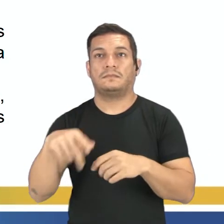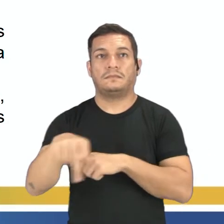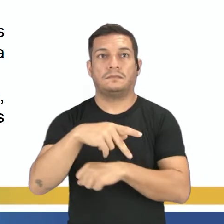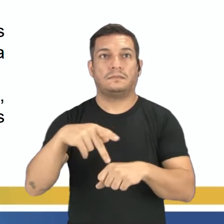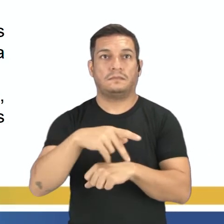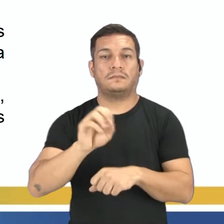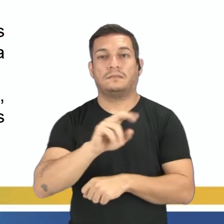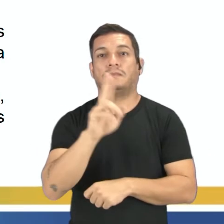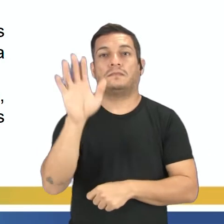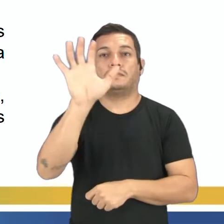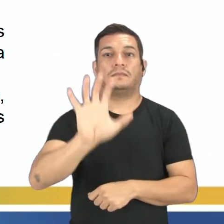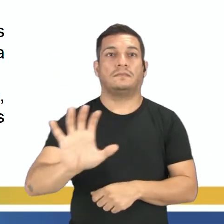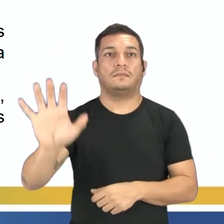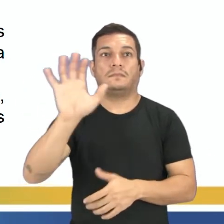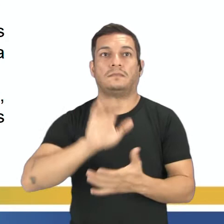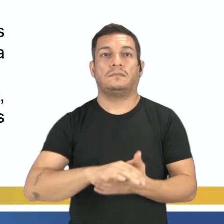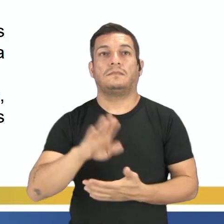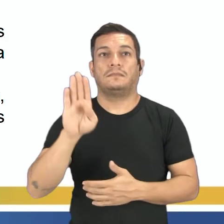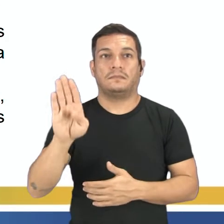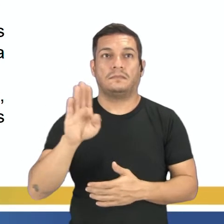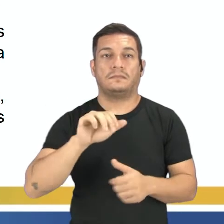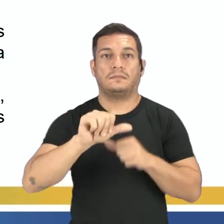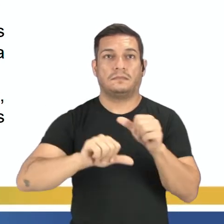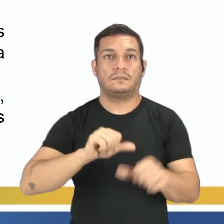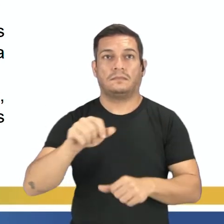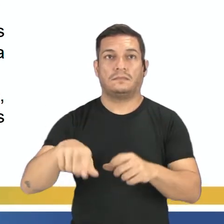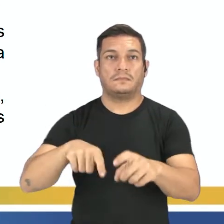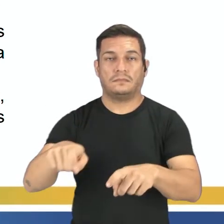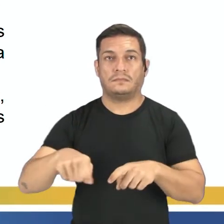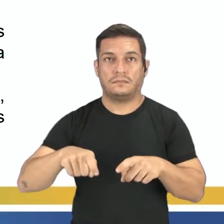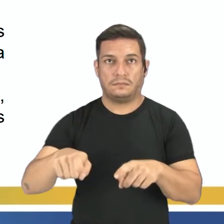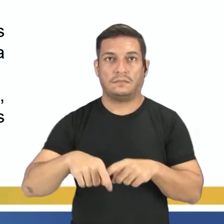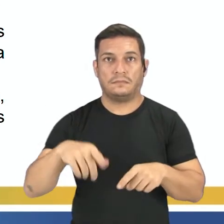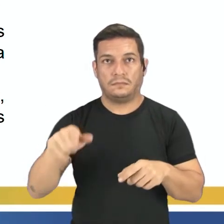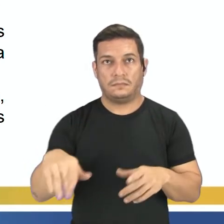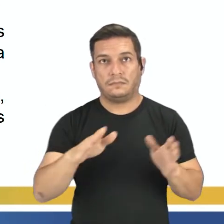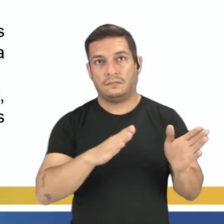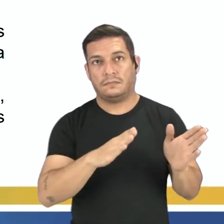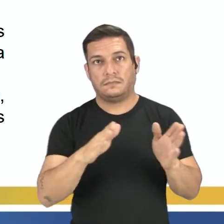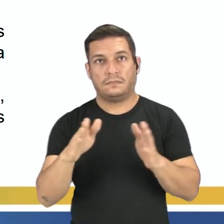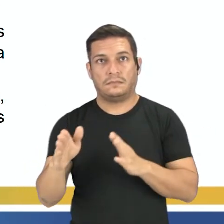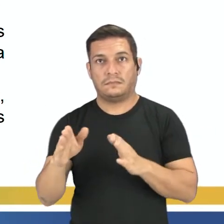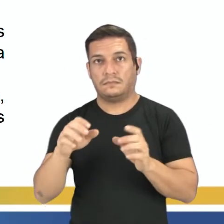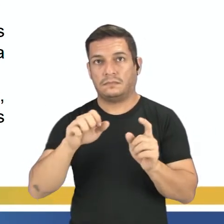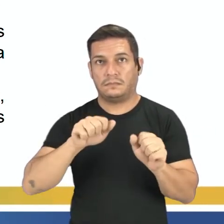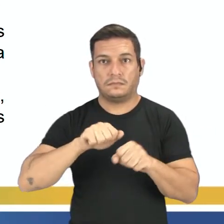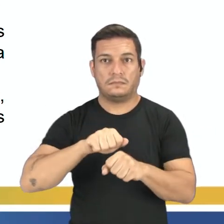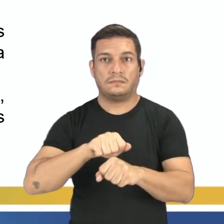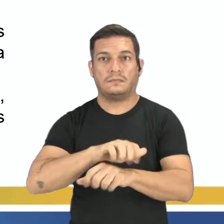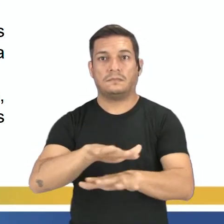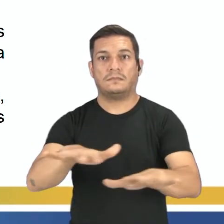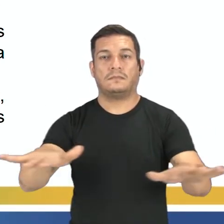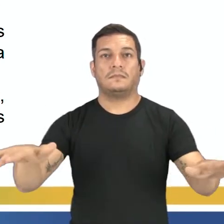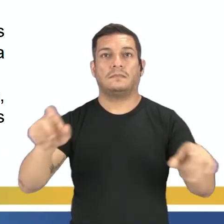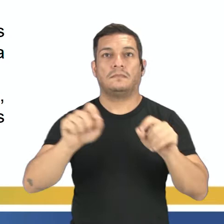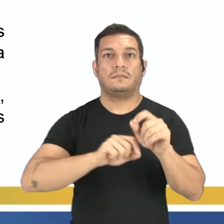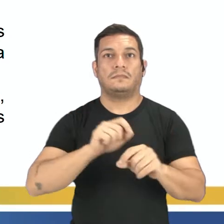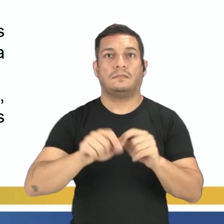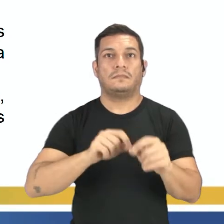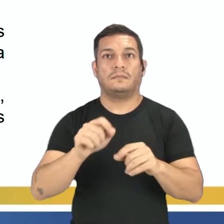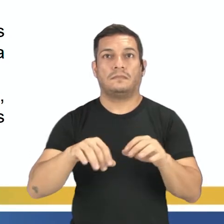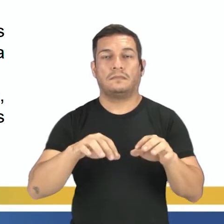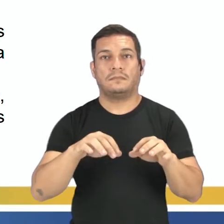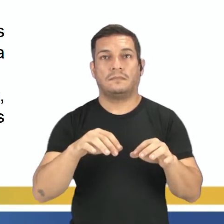ou região. Alternativa B, a reforma agrária é o processo de redistribuição